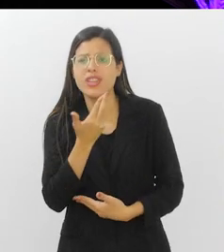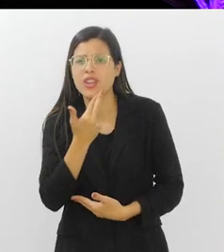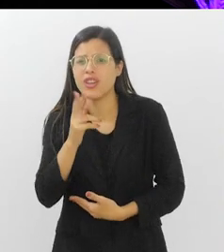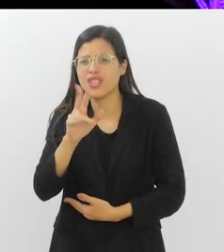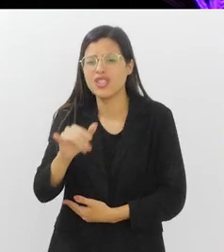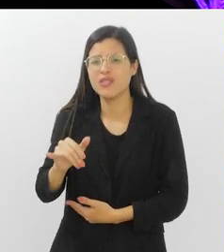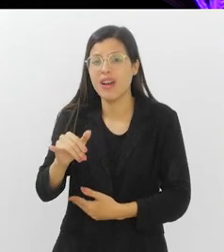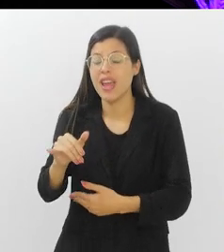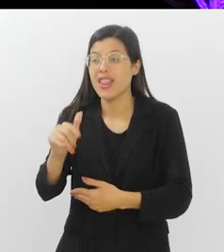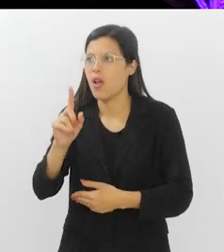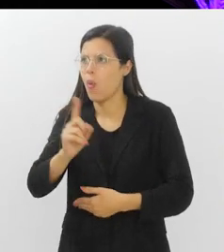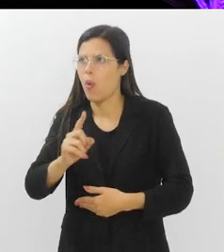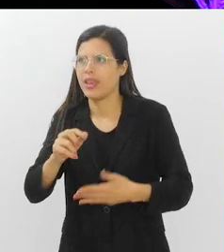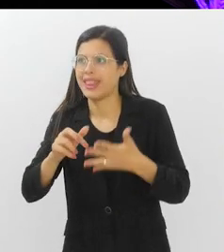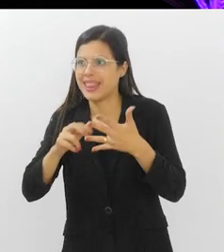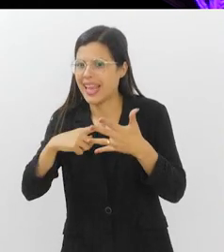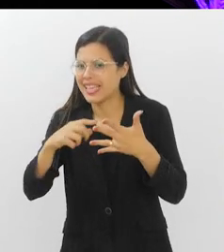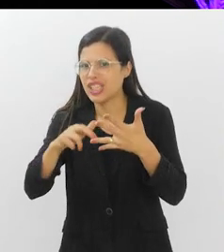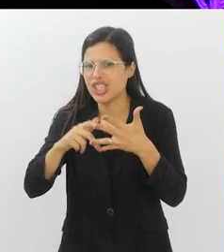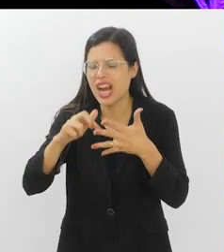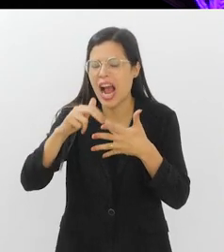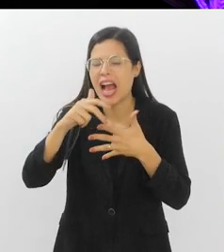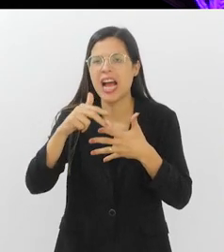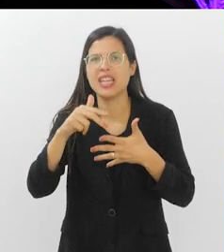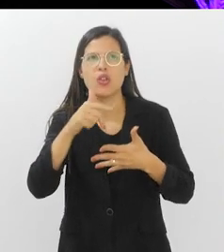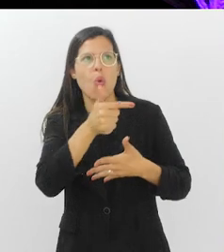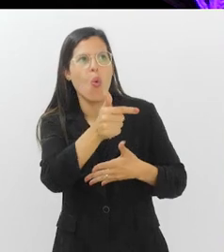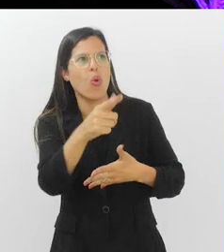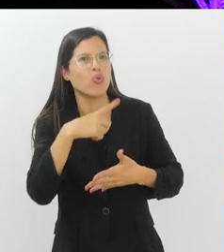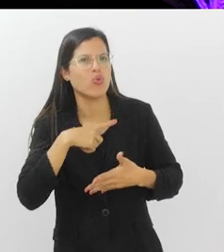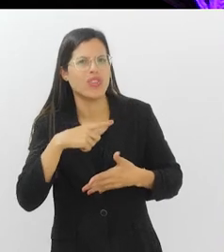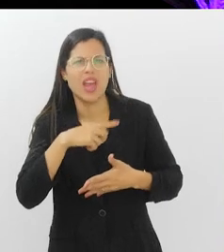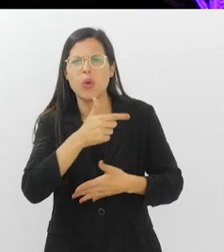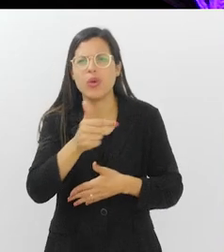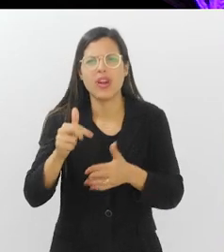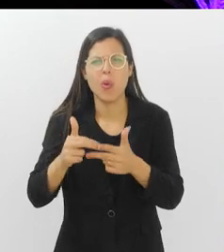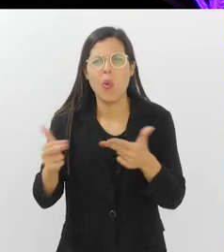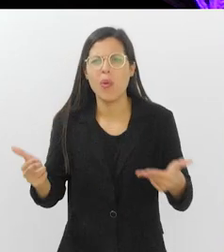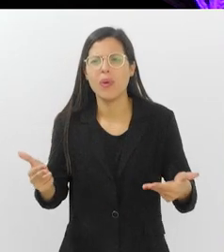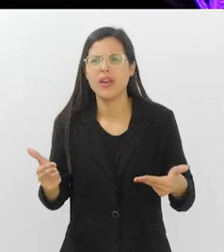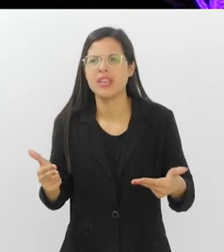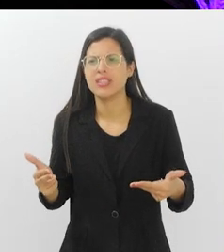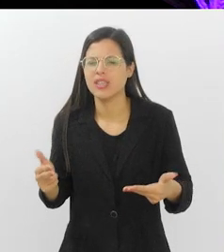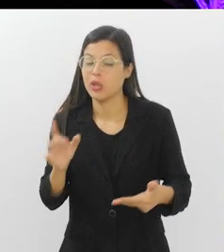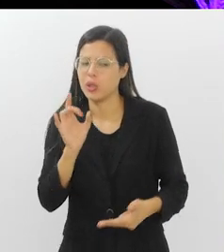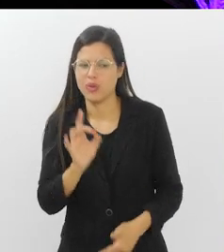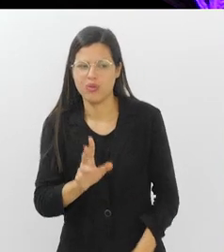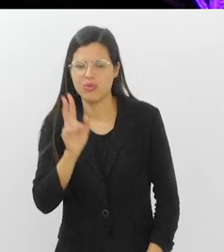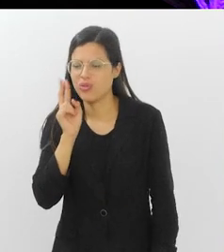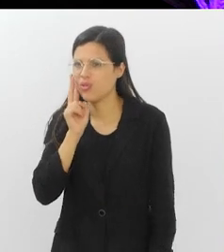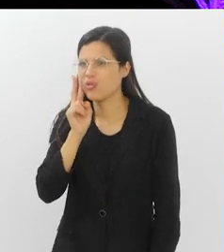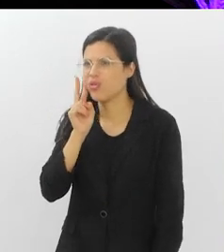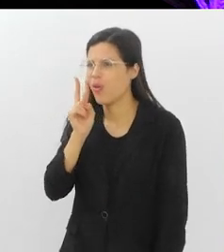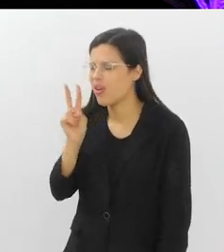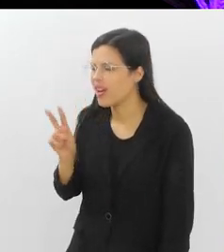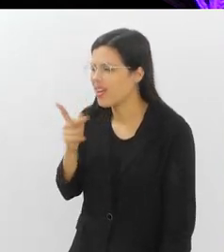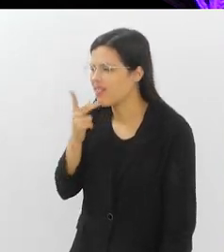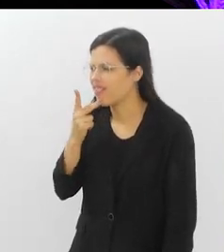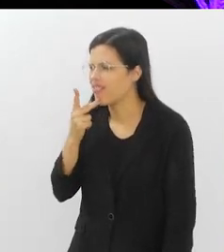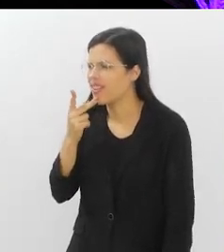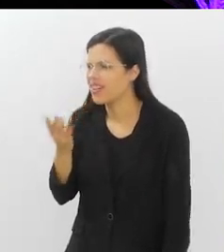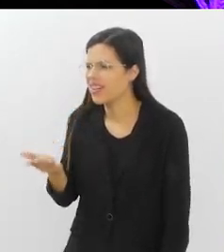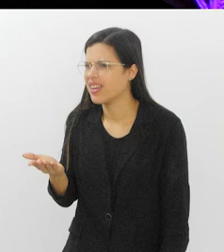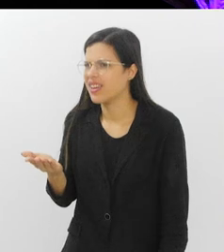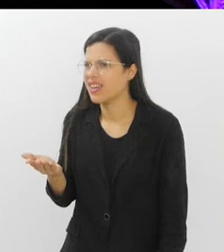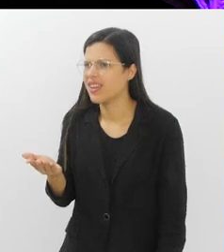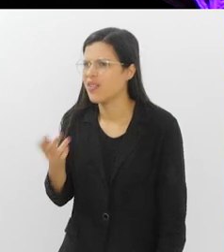aquele lá aquele lá tem escada não no outro lá tem não sei o quê no outro aí eu só virei a cadeira falei ô